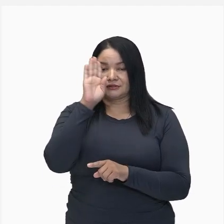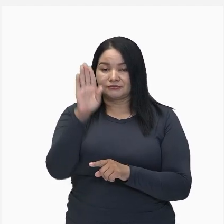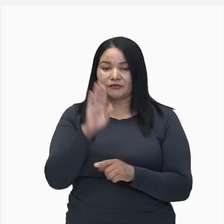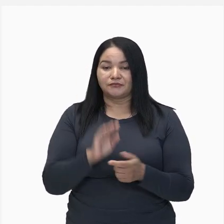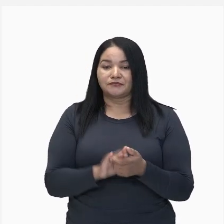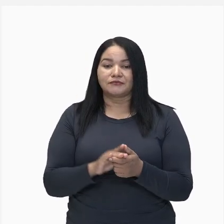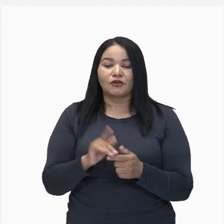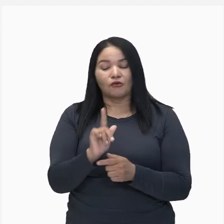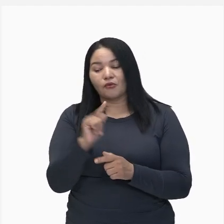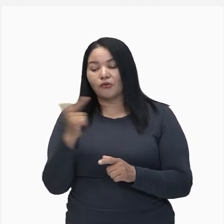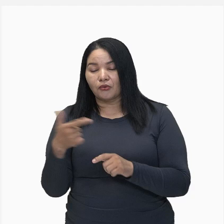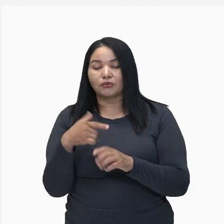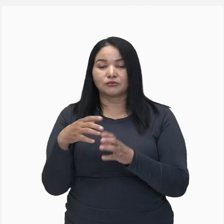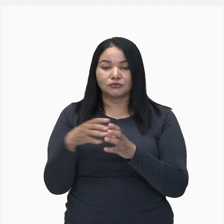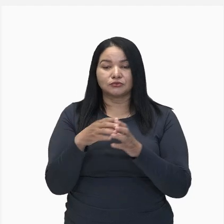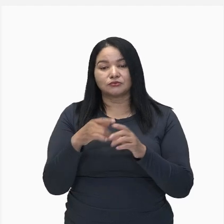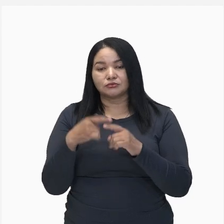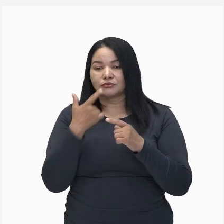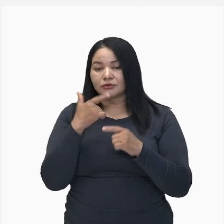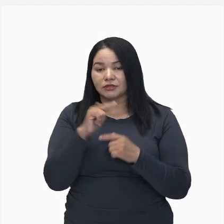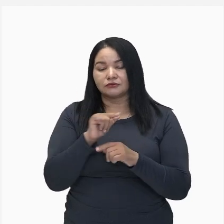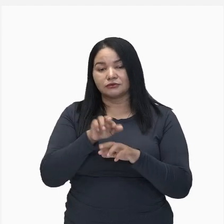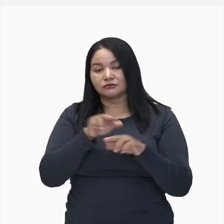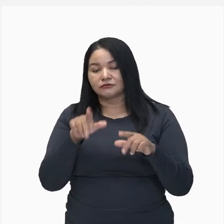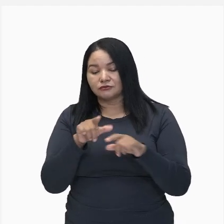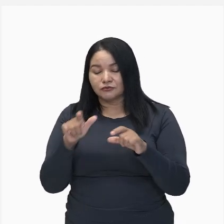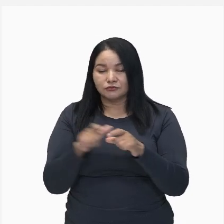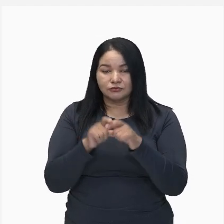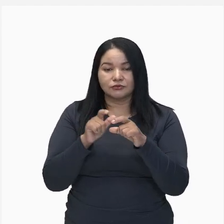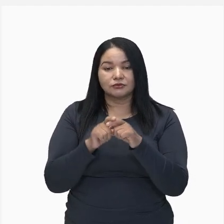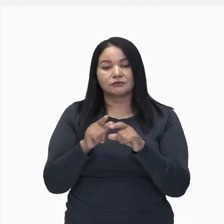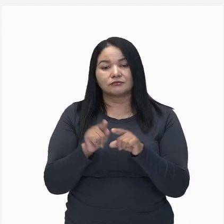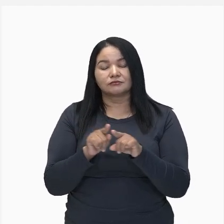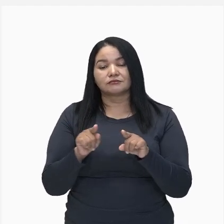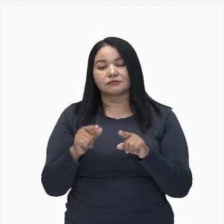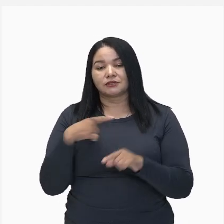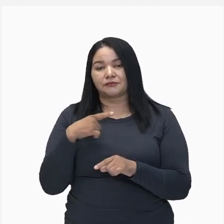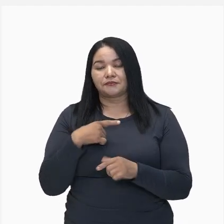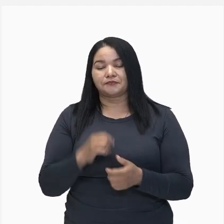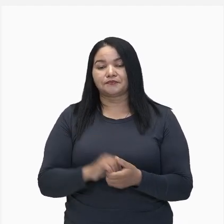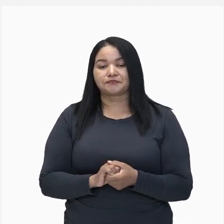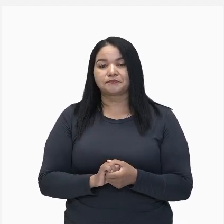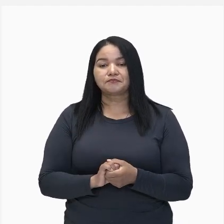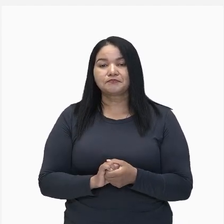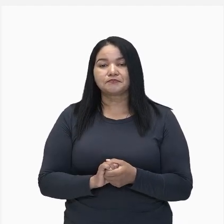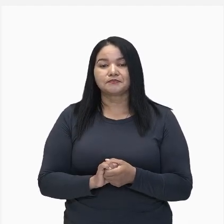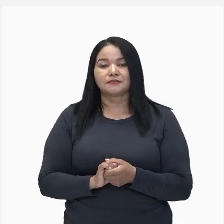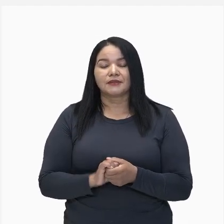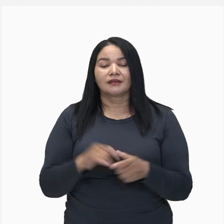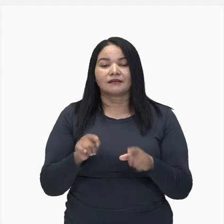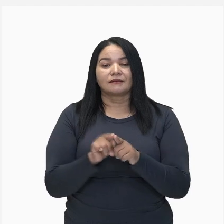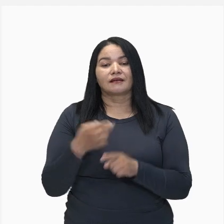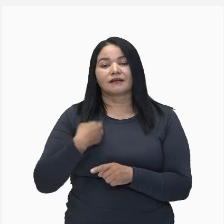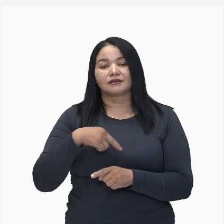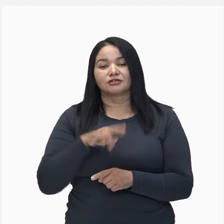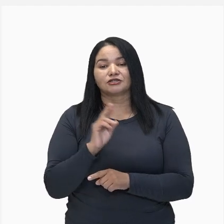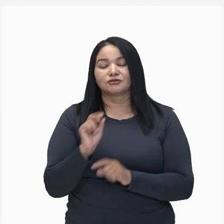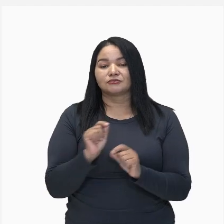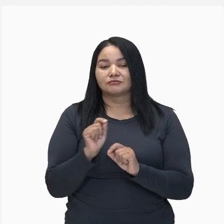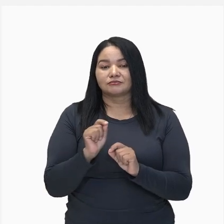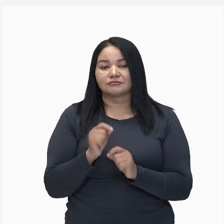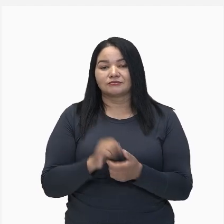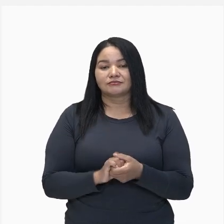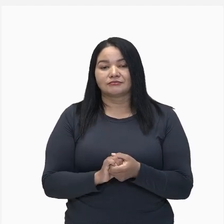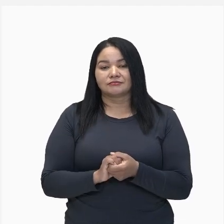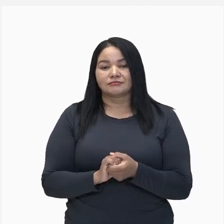Também existem outros dialetos regionais e minorias linguísticas, tá? A religião, gente, a